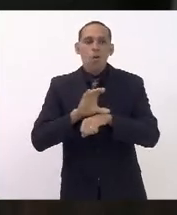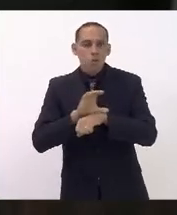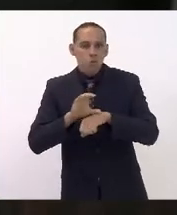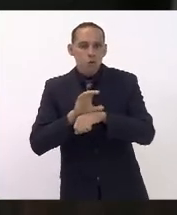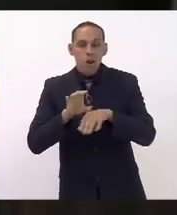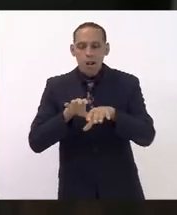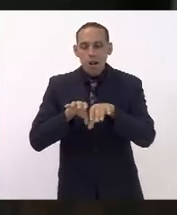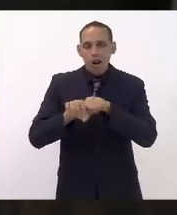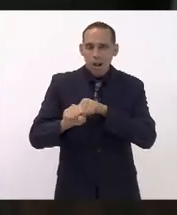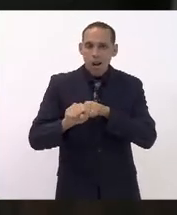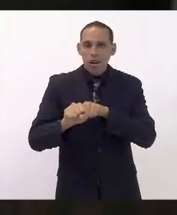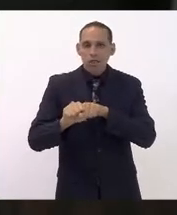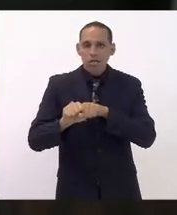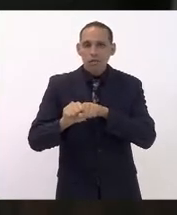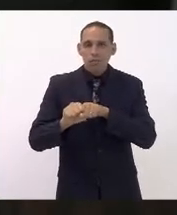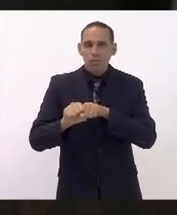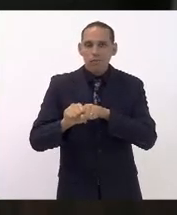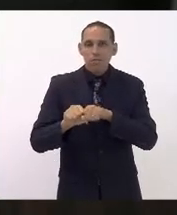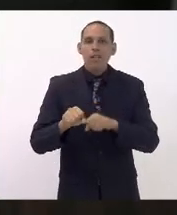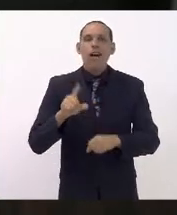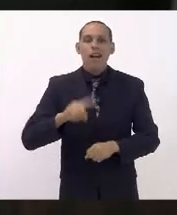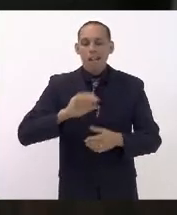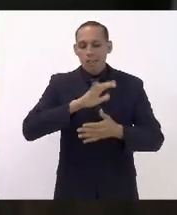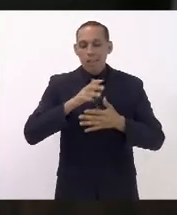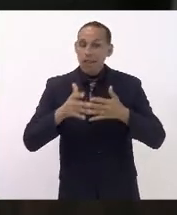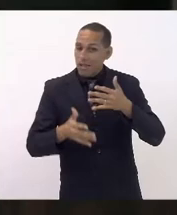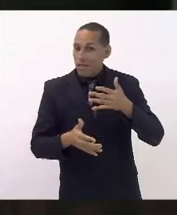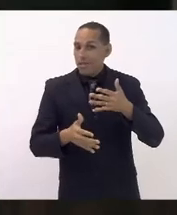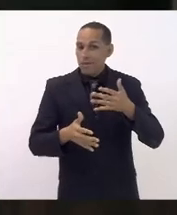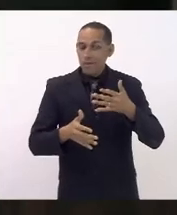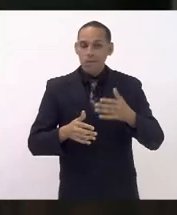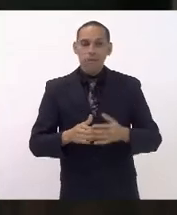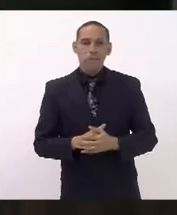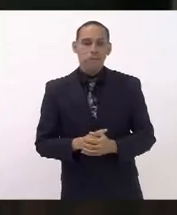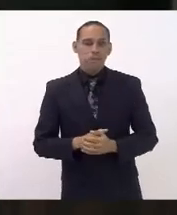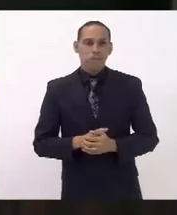Janeiro o curso de Língua Brasileira de Sinais, Libras.